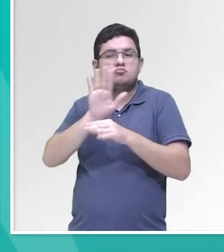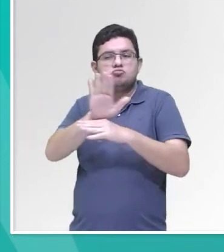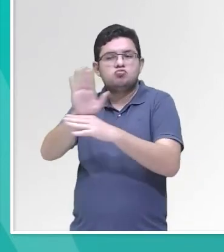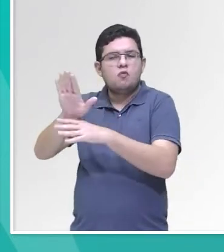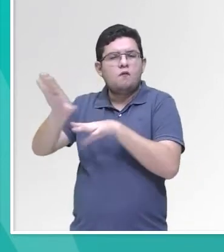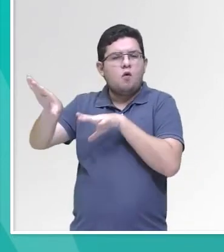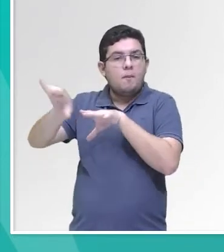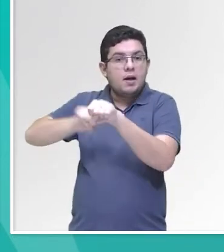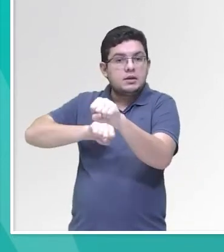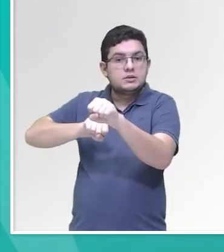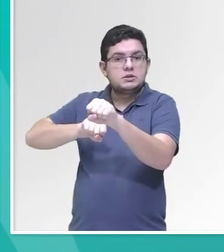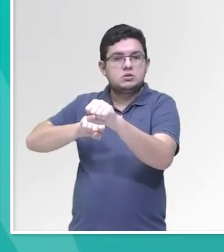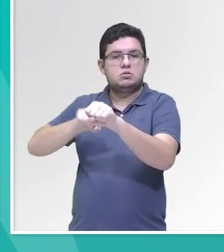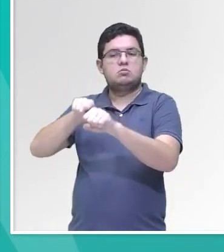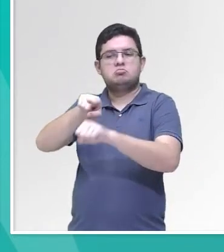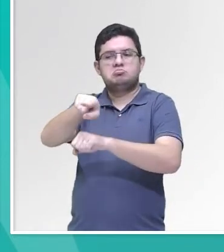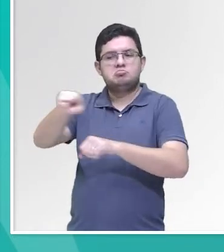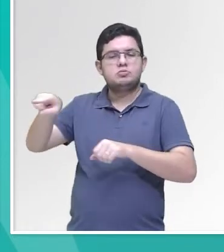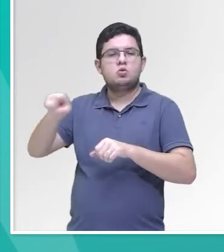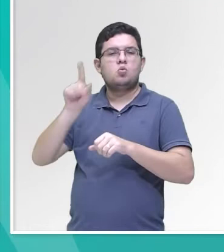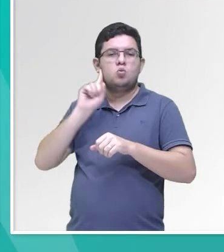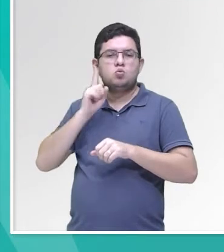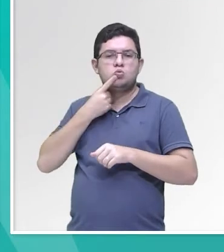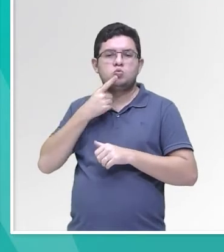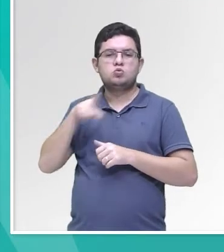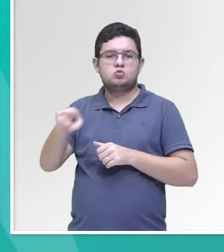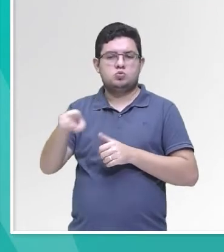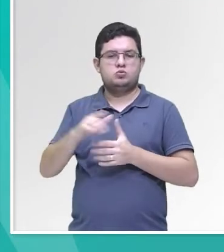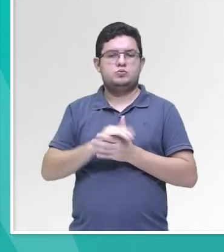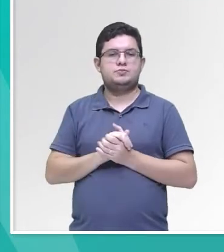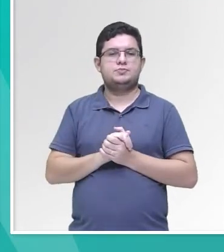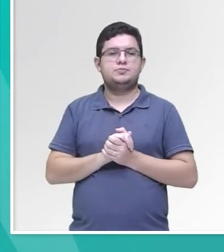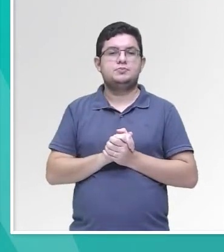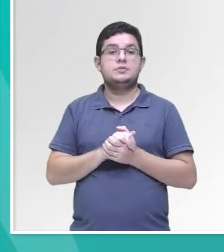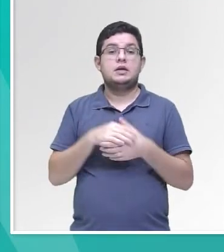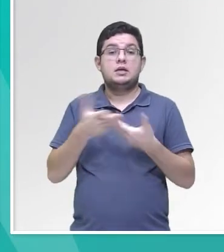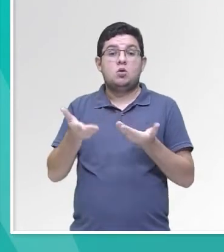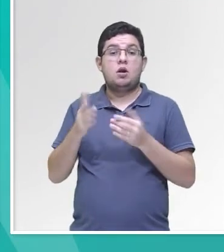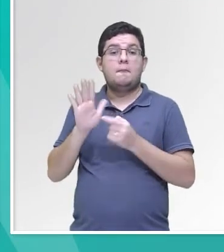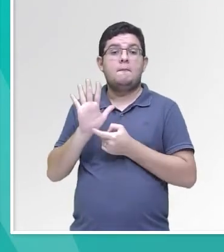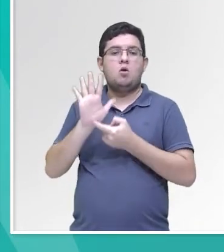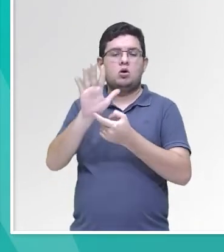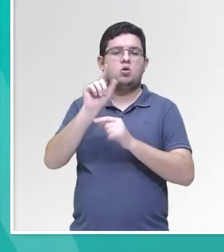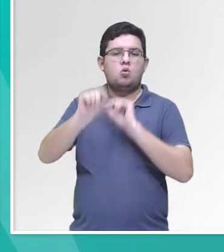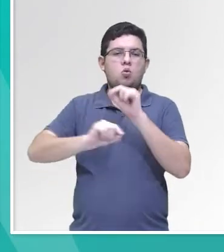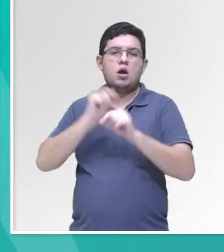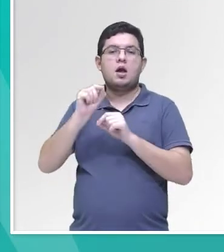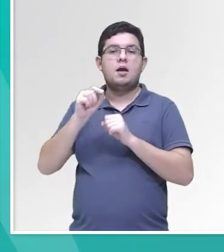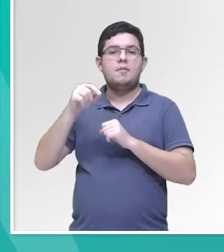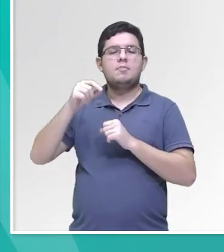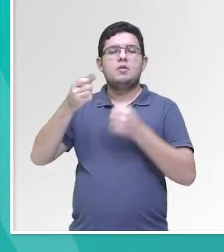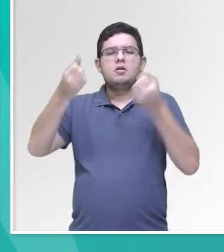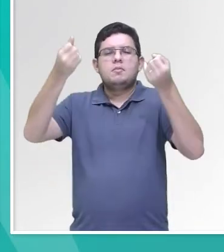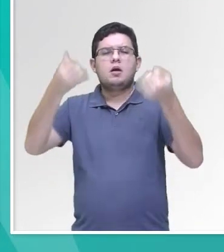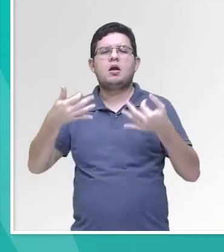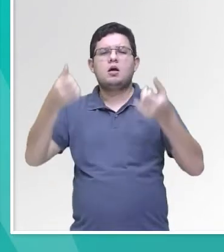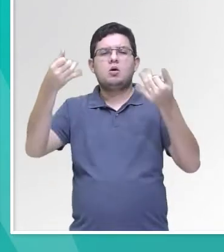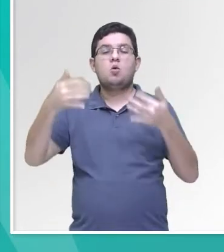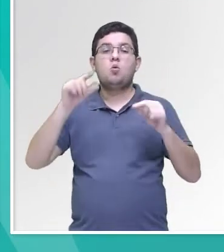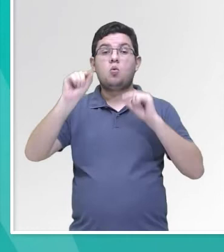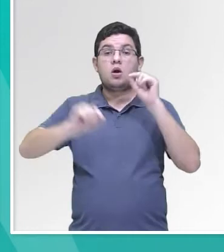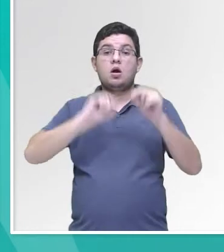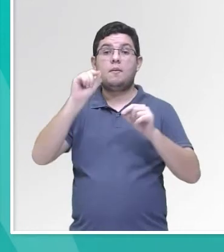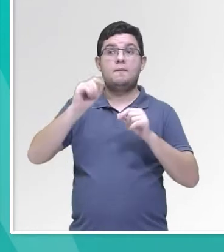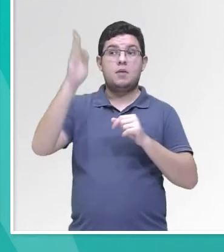já aqui ele já começa a demonstrar, dizendo, né, que no nosso país existe aí um problema no